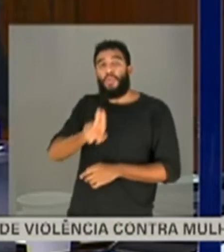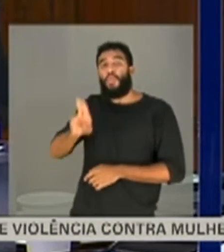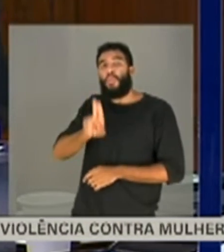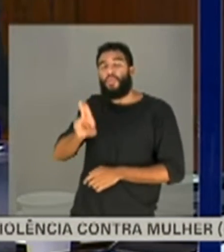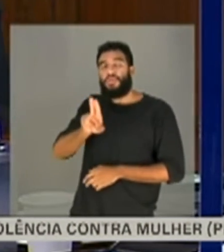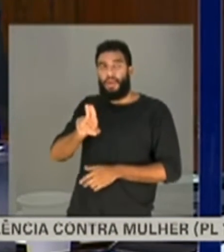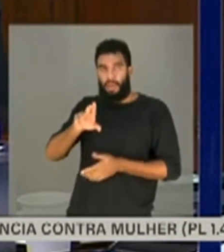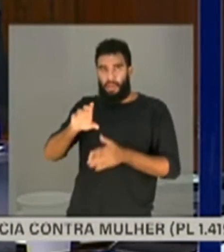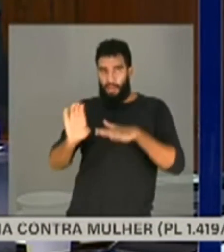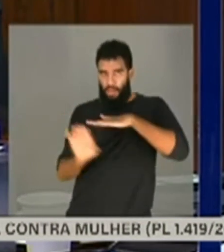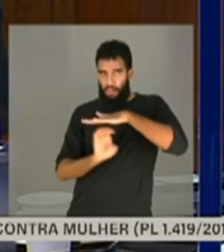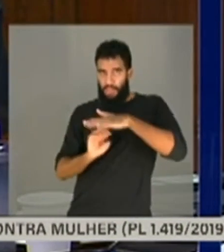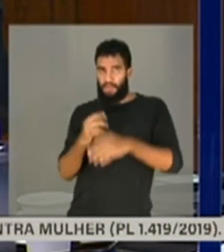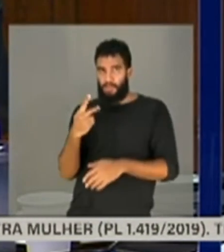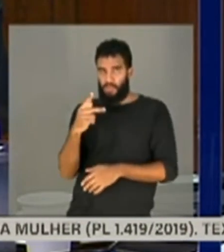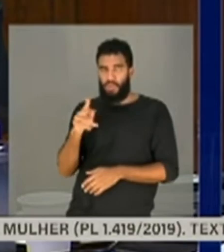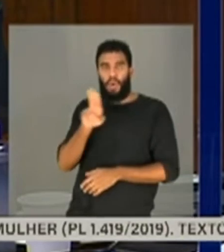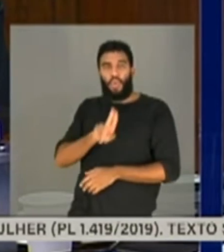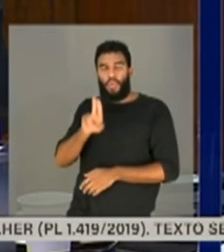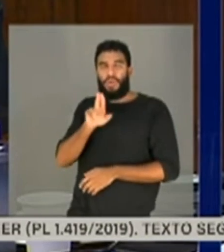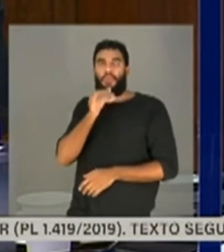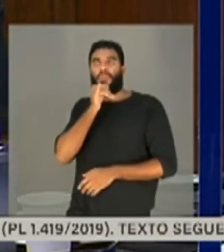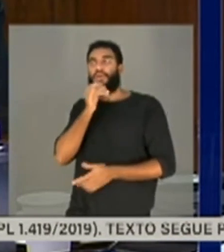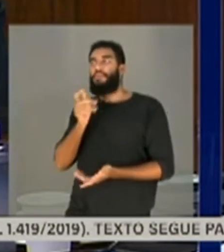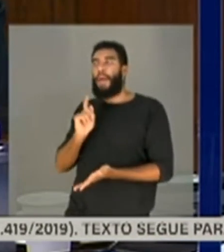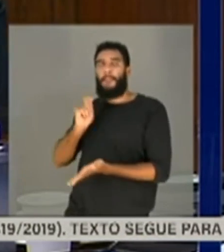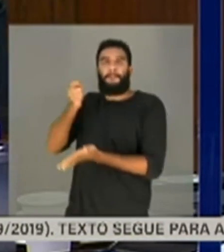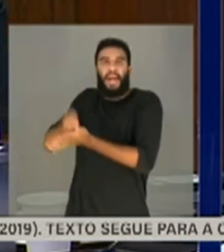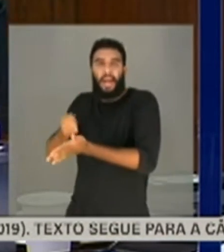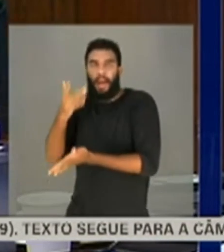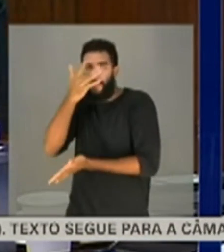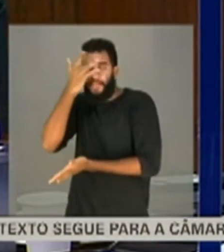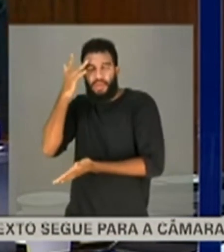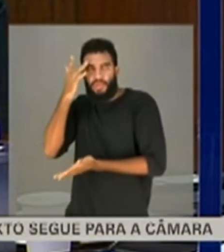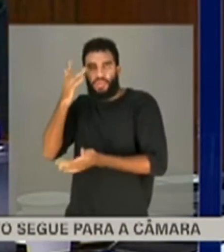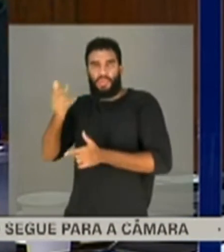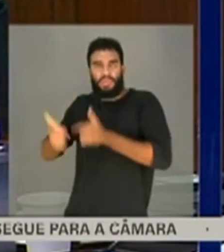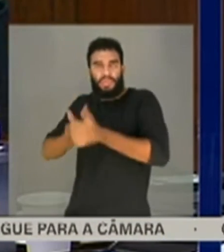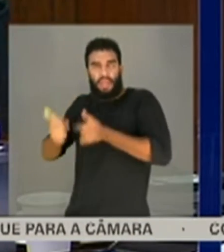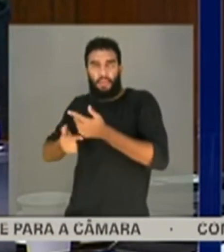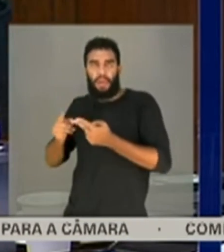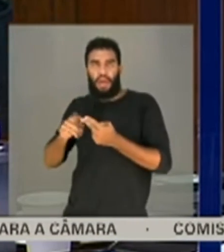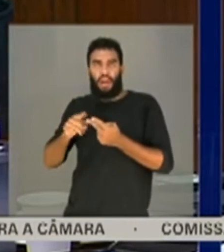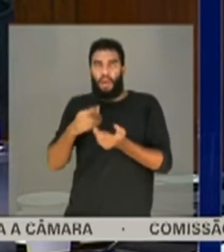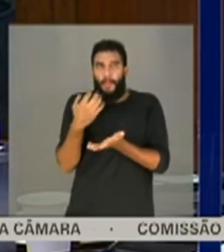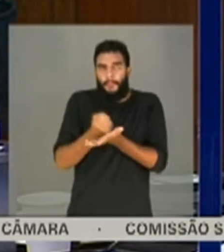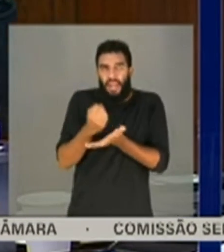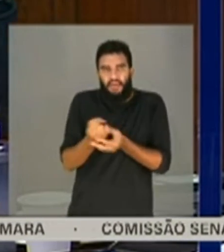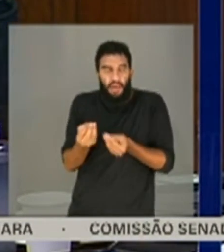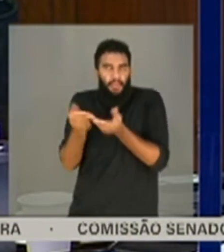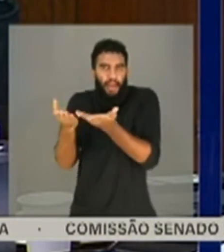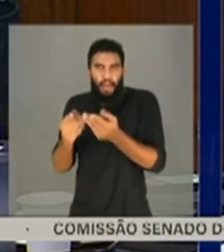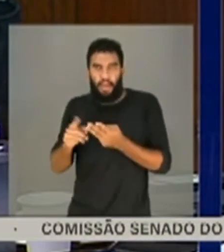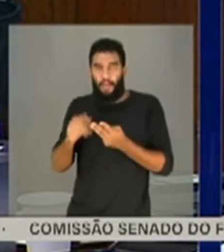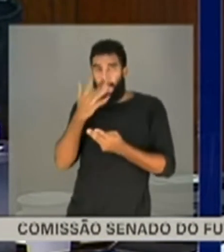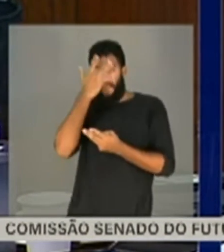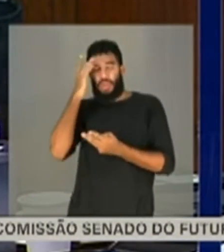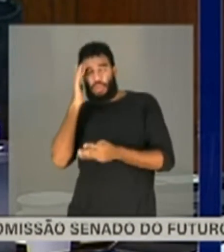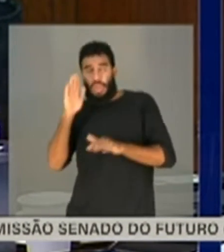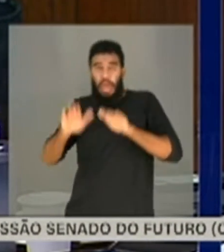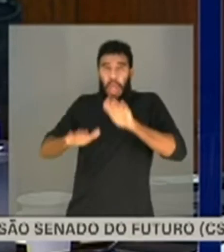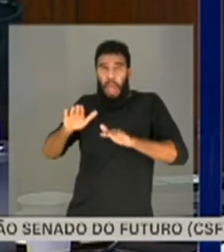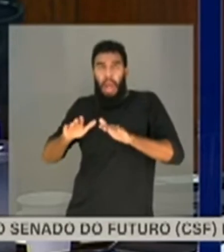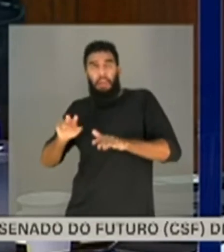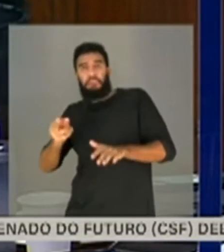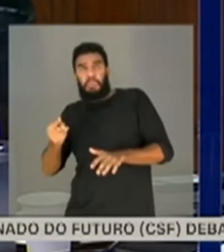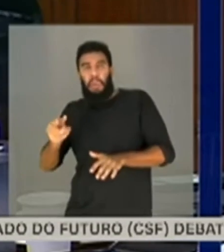as suas empresas utilizam esse serviço usualmente, por exemplo, para pagar funcionários, bonificações, colaboradores eventuais? Isso é